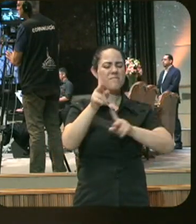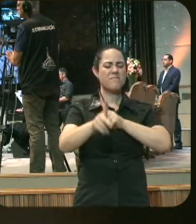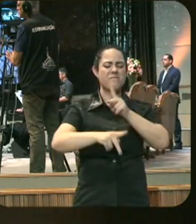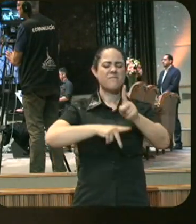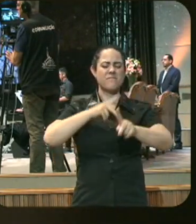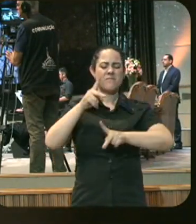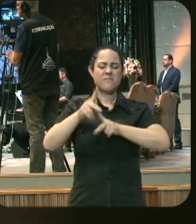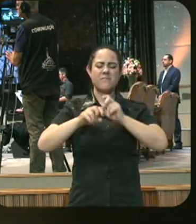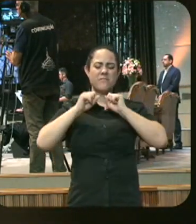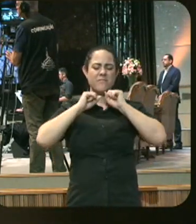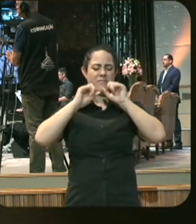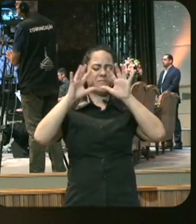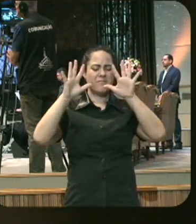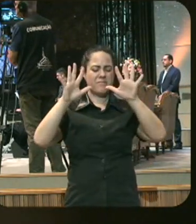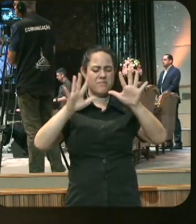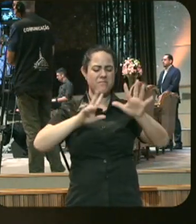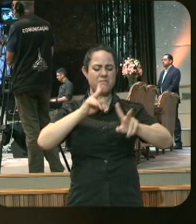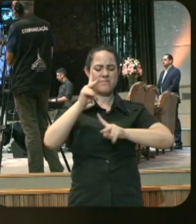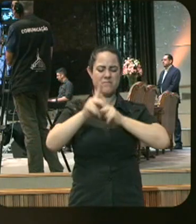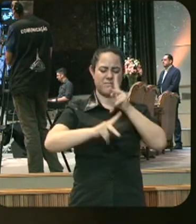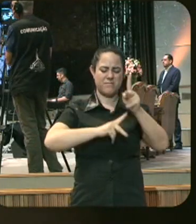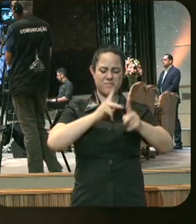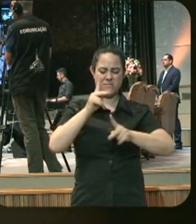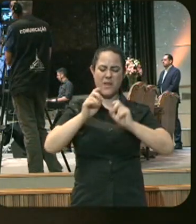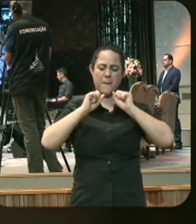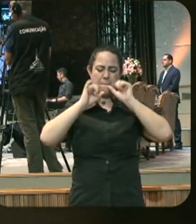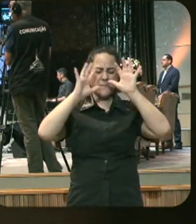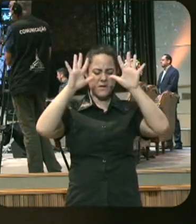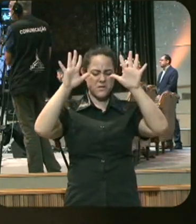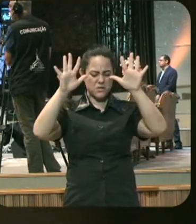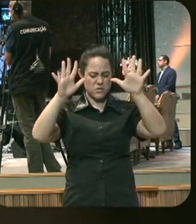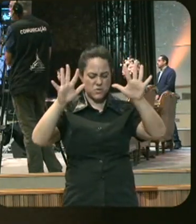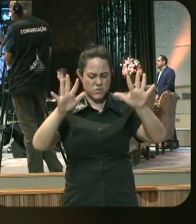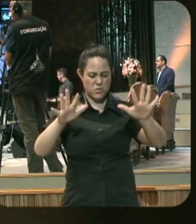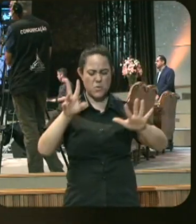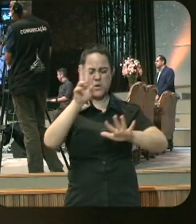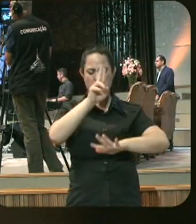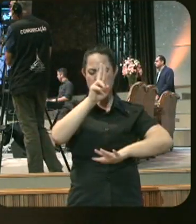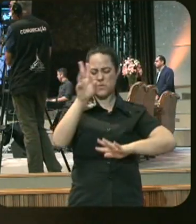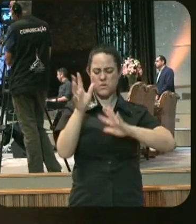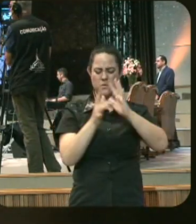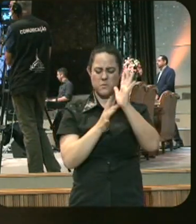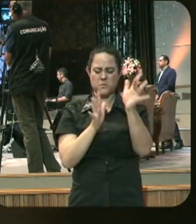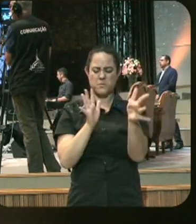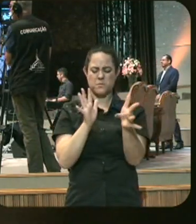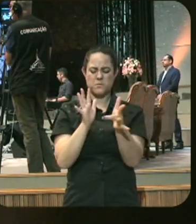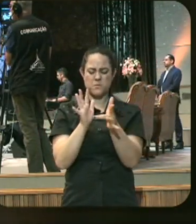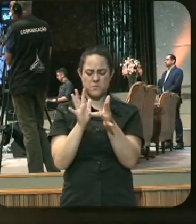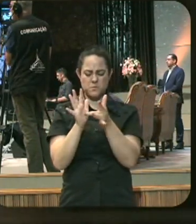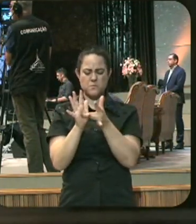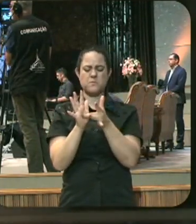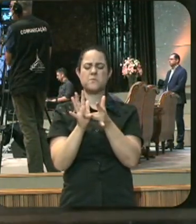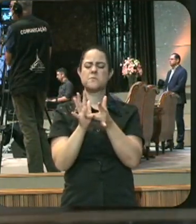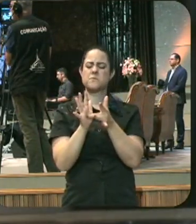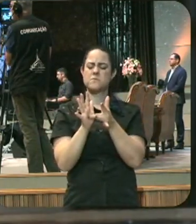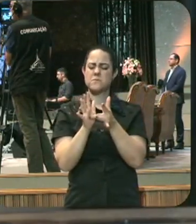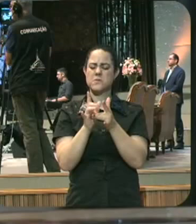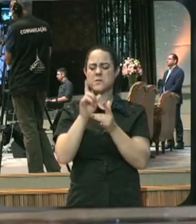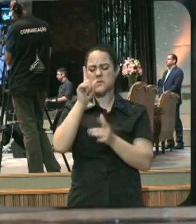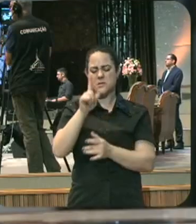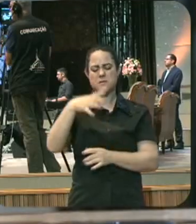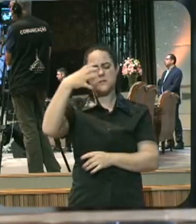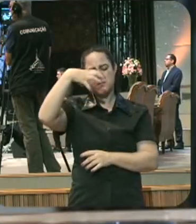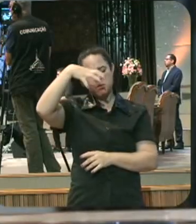povo, abençoa esse teu povo, abençoa, Pai, em nome de Jesus, e seja